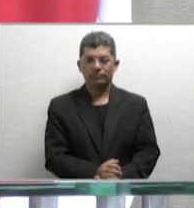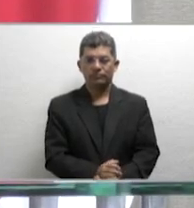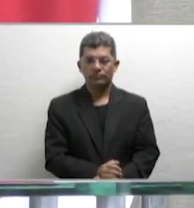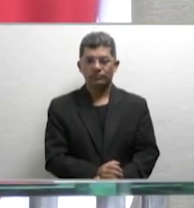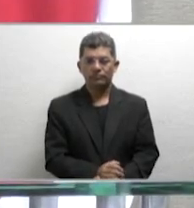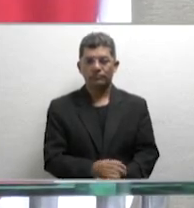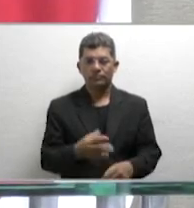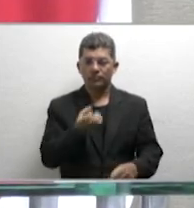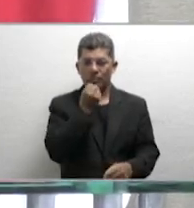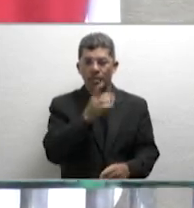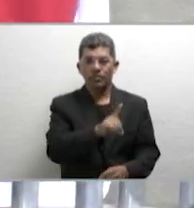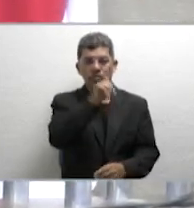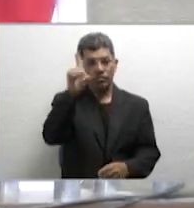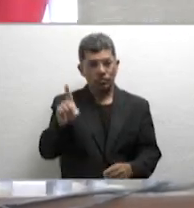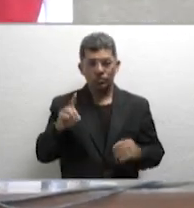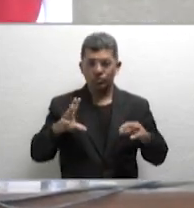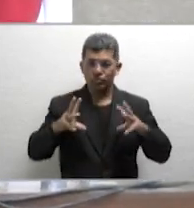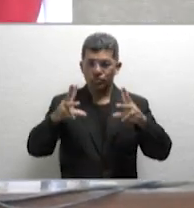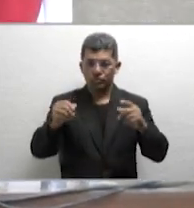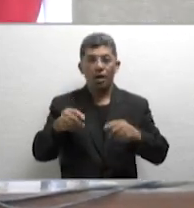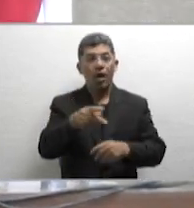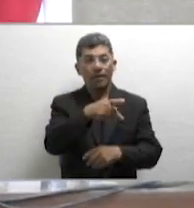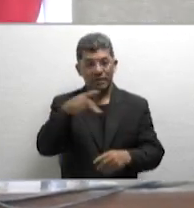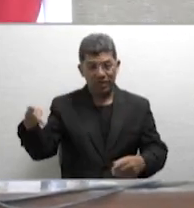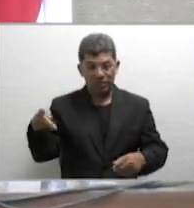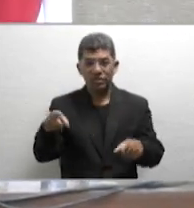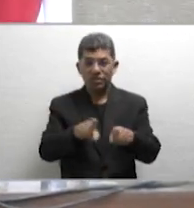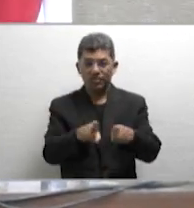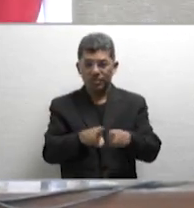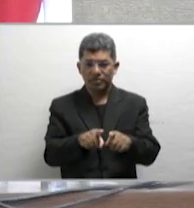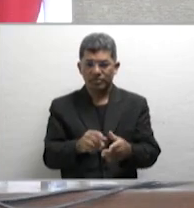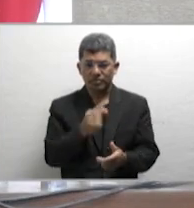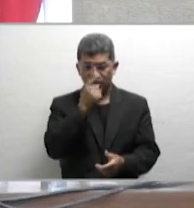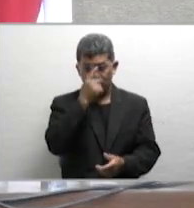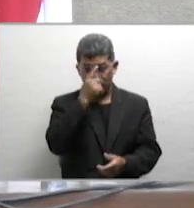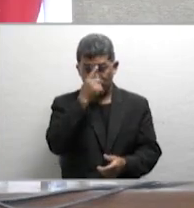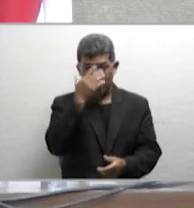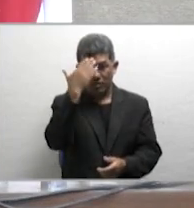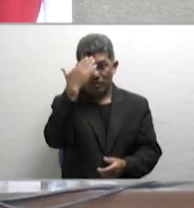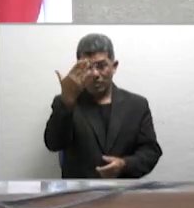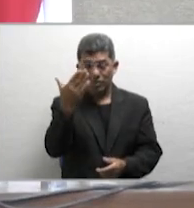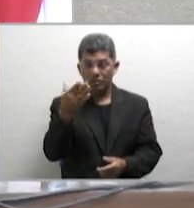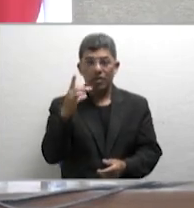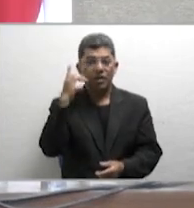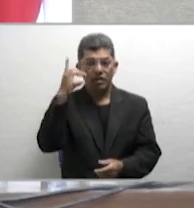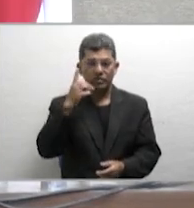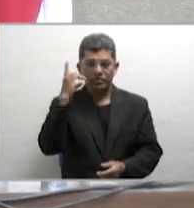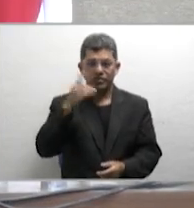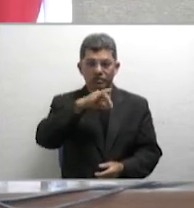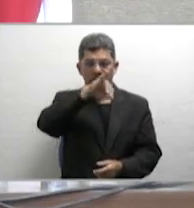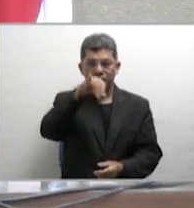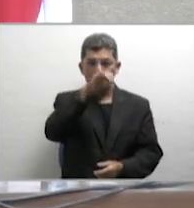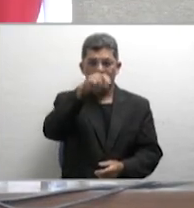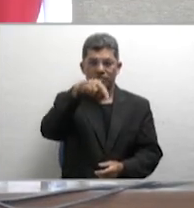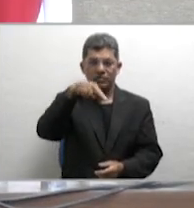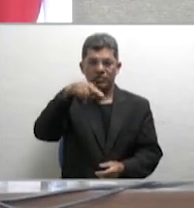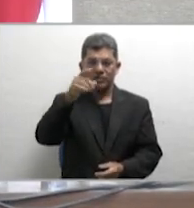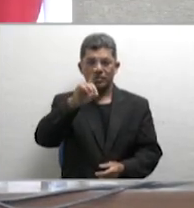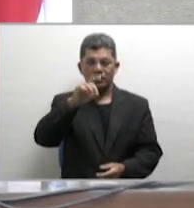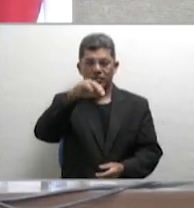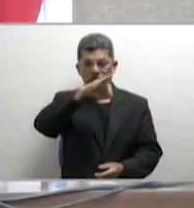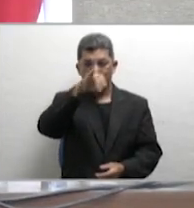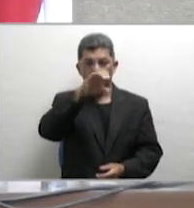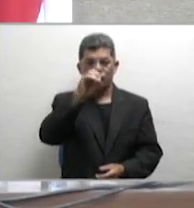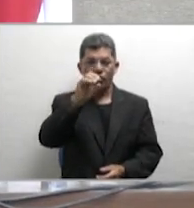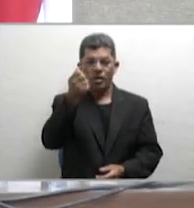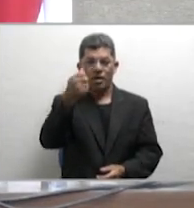Olá, bom dia a todos. Bom dia ao presidente. Obrigado à deputada Joana pelo espaço que nos